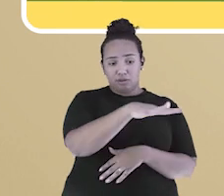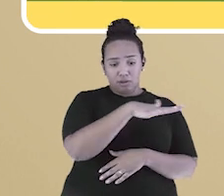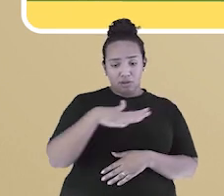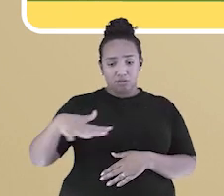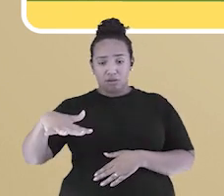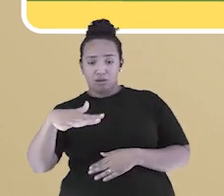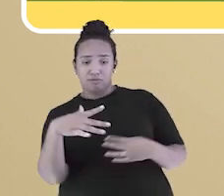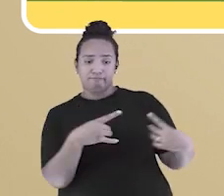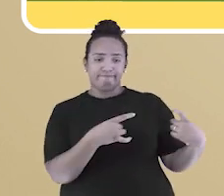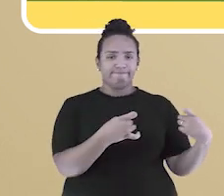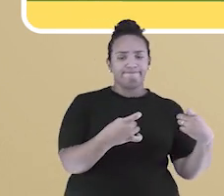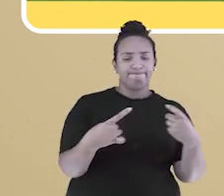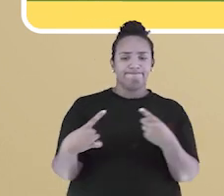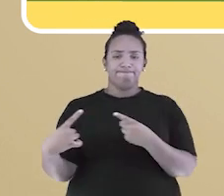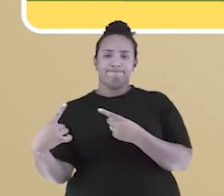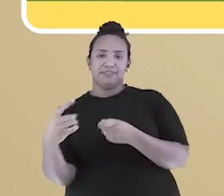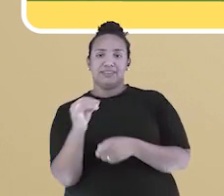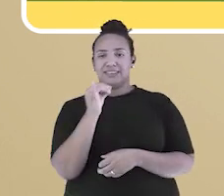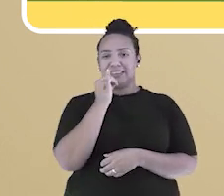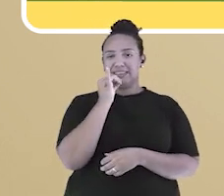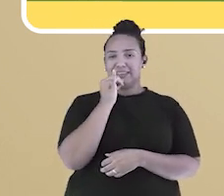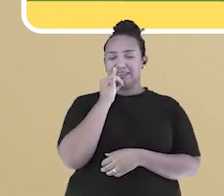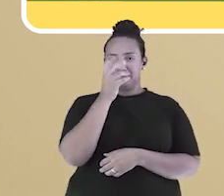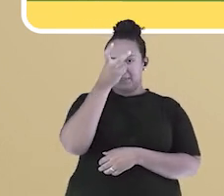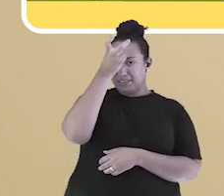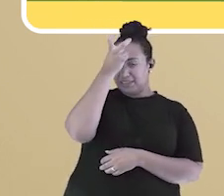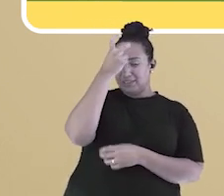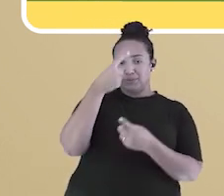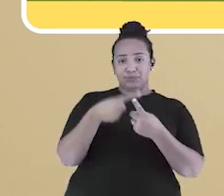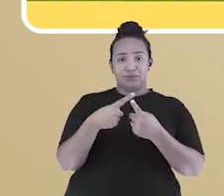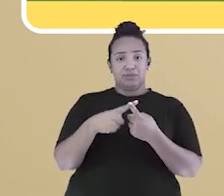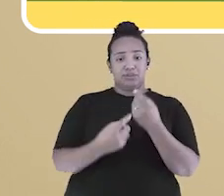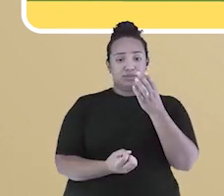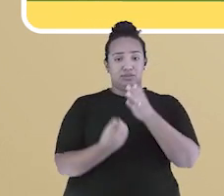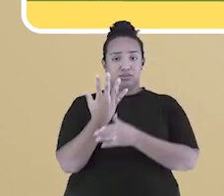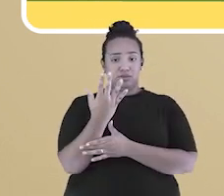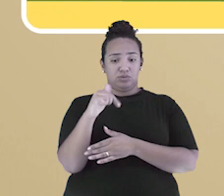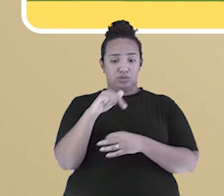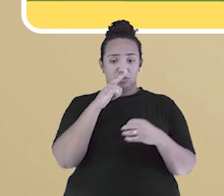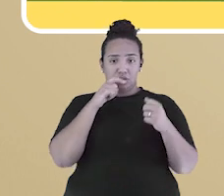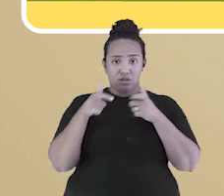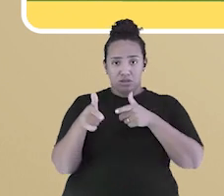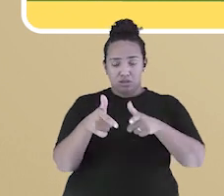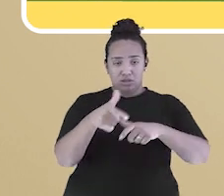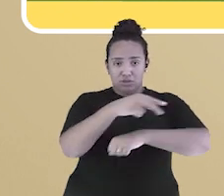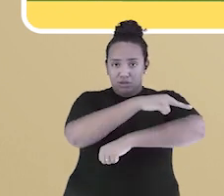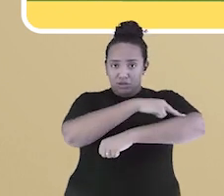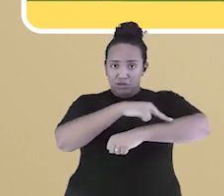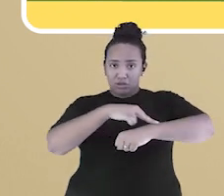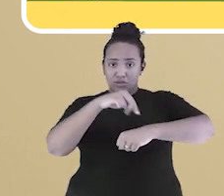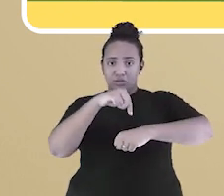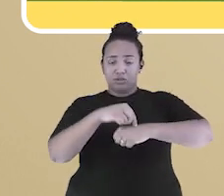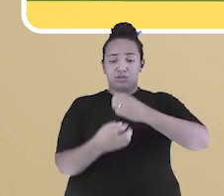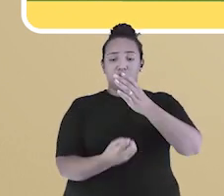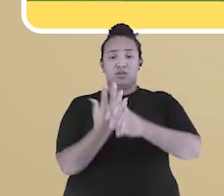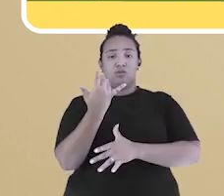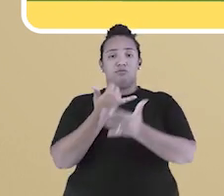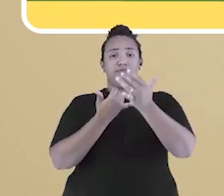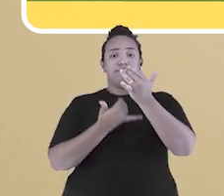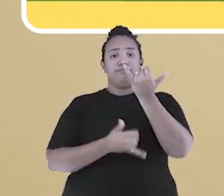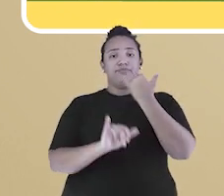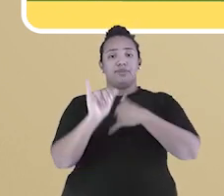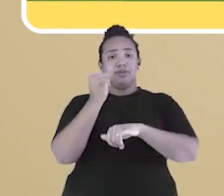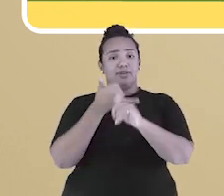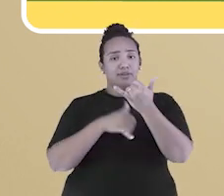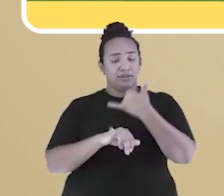com o Egito, devido à construção de uma hidrelétrica no Rio Nilo em território da Etiópia, com a tensão de